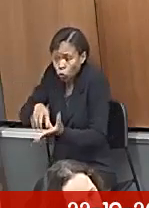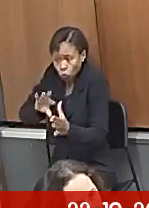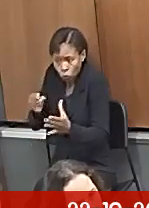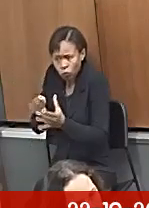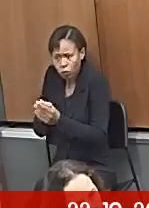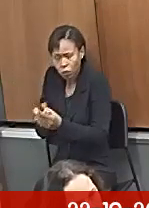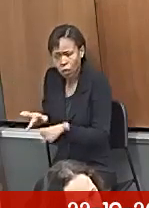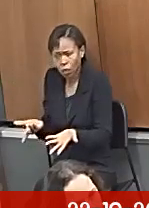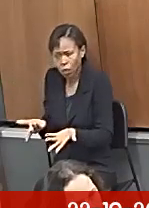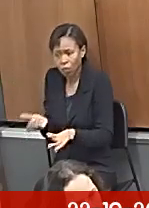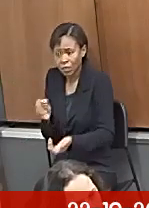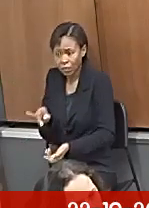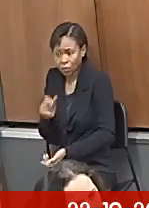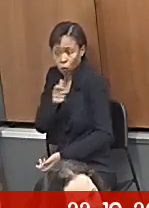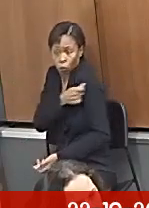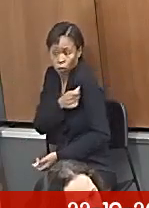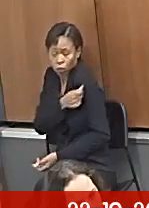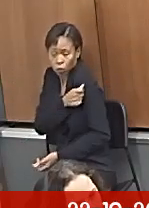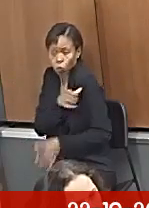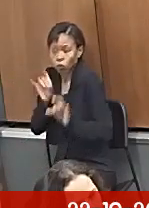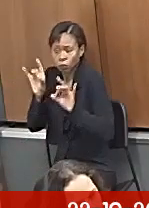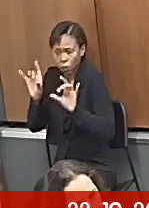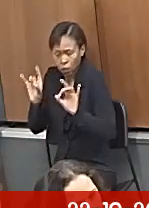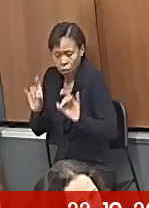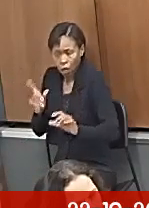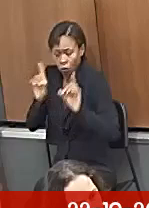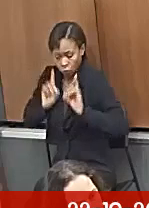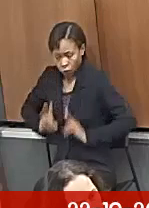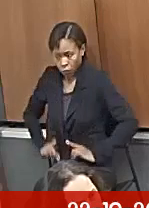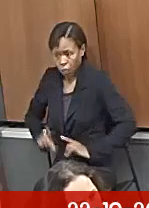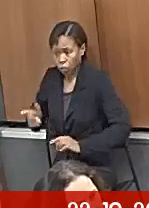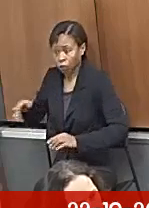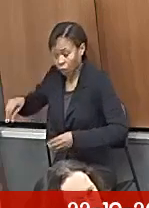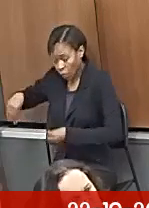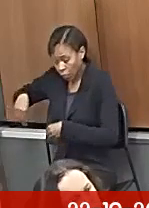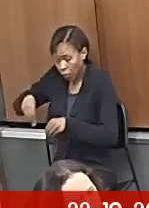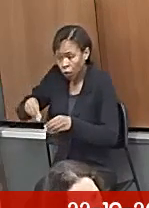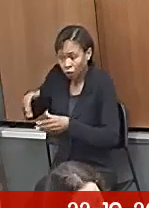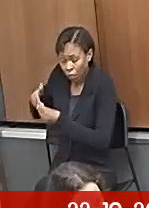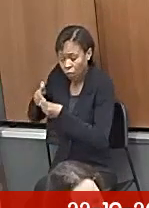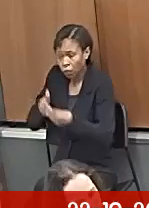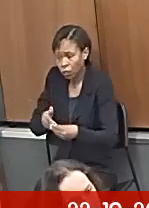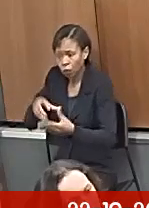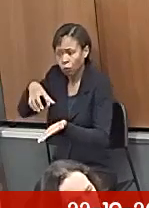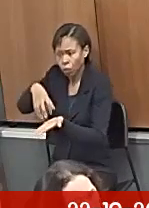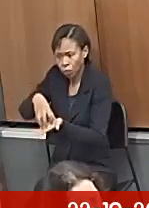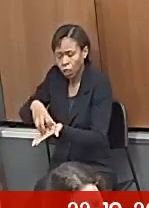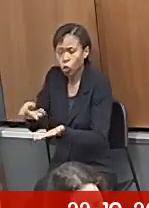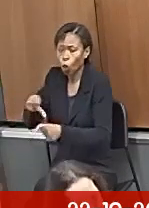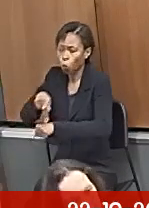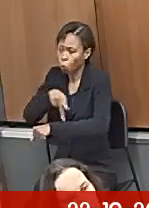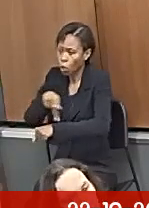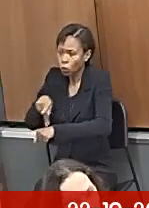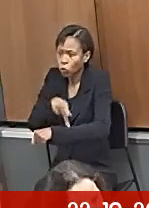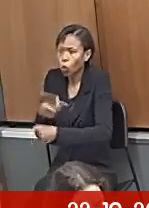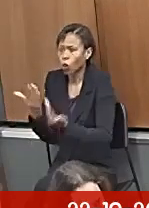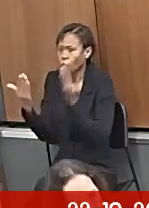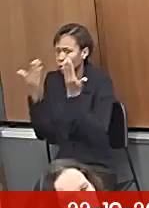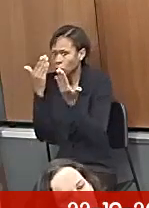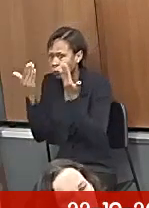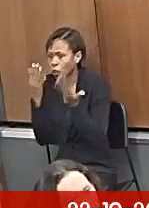aluno com alguma necessidade escolar especial é encaminhado para esse centro com psicopedagogo, com terapeuta ocupacional,